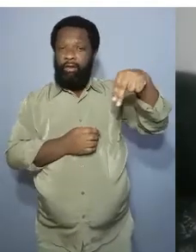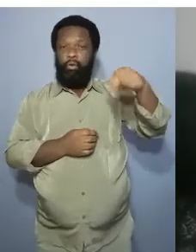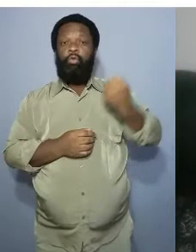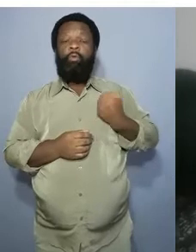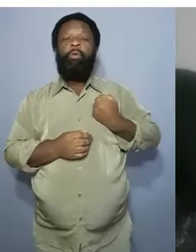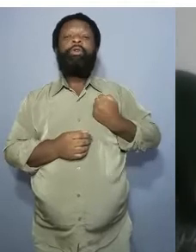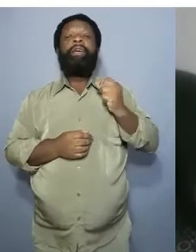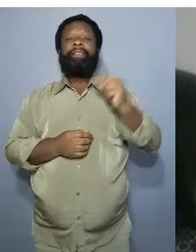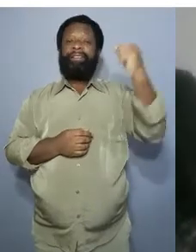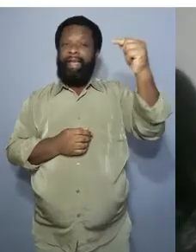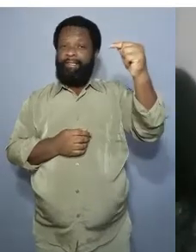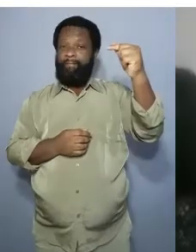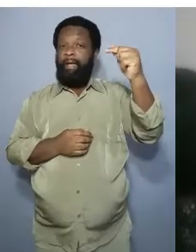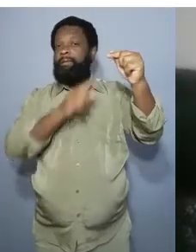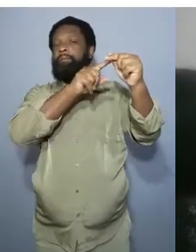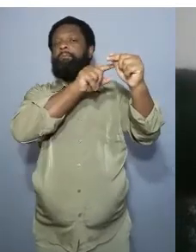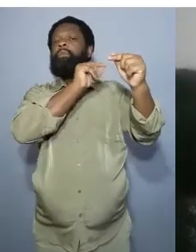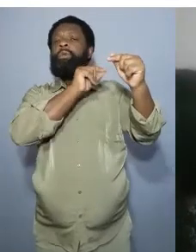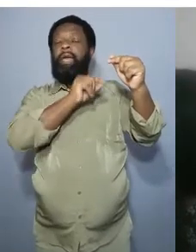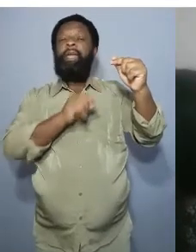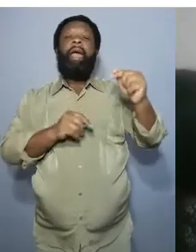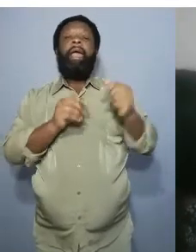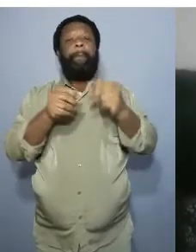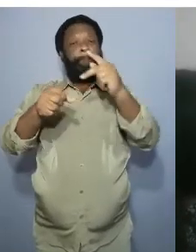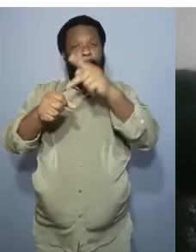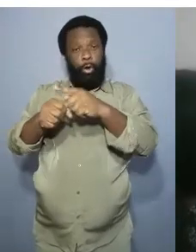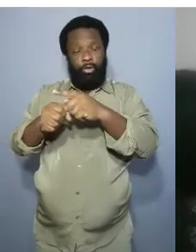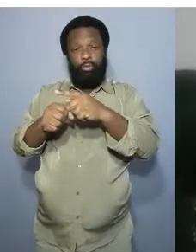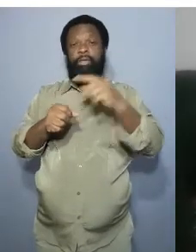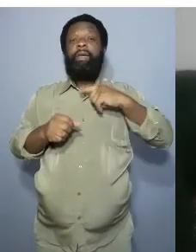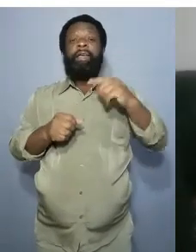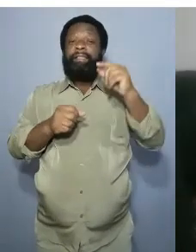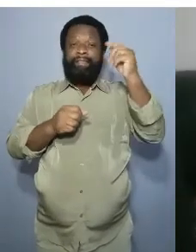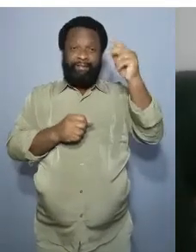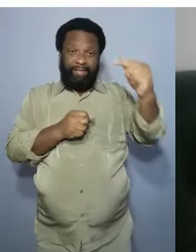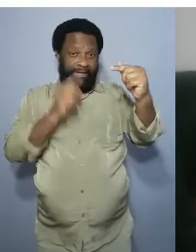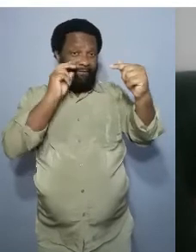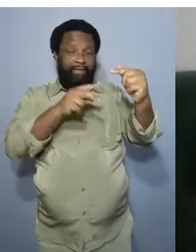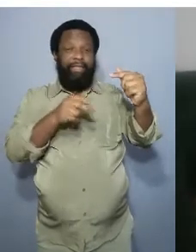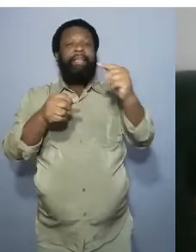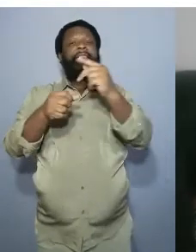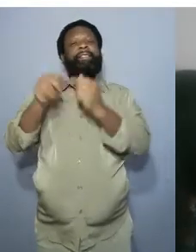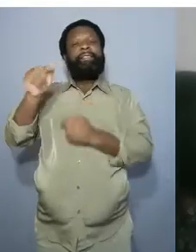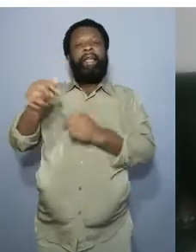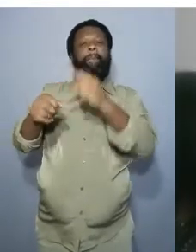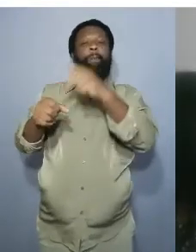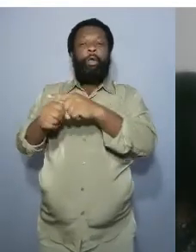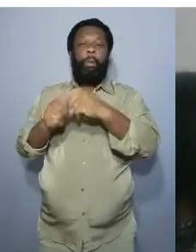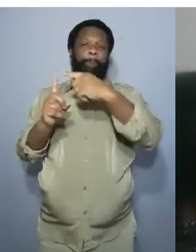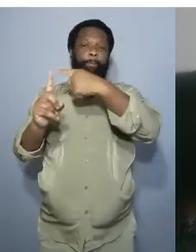nitrogênio, o número atômico dele é 7, lembrando que o número atômico é igual ao número de prótons, então ele tem 7 prótons, 7